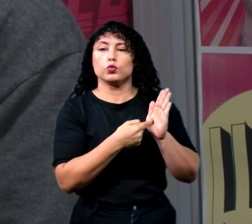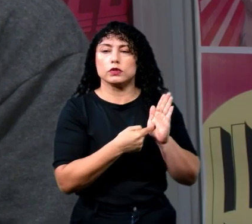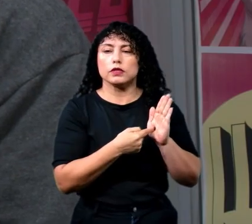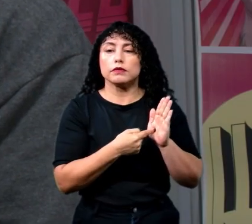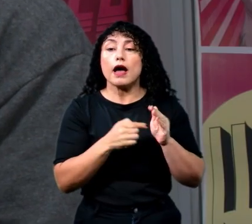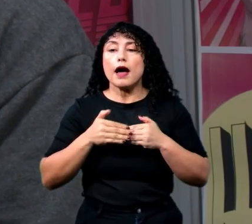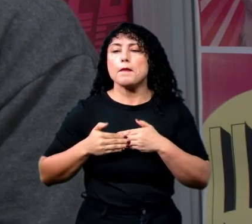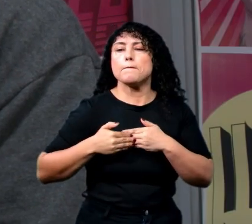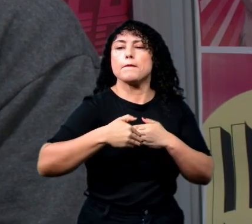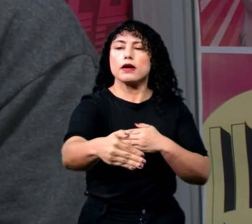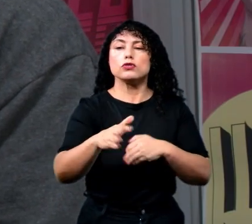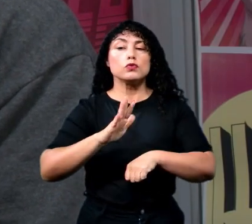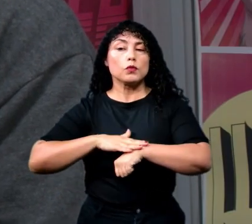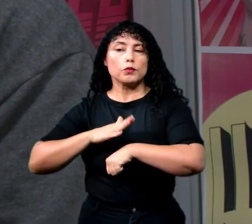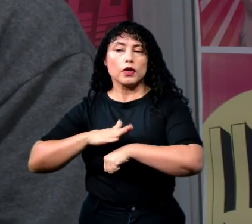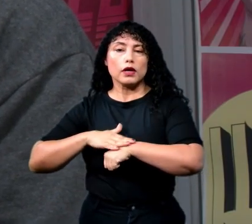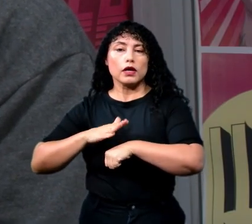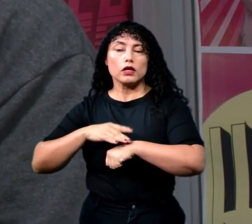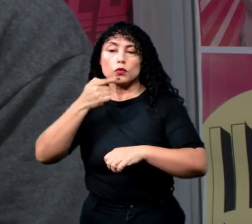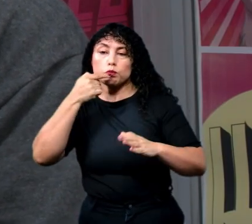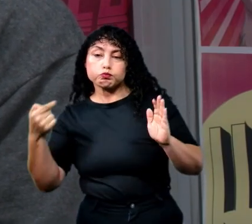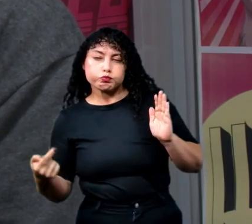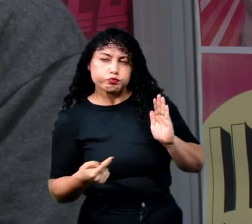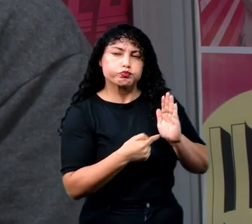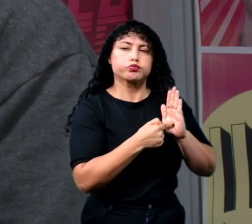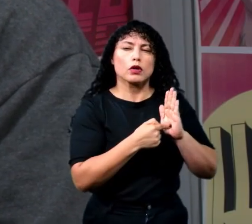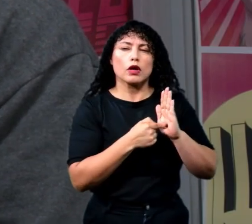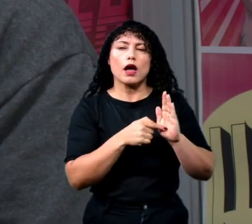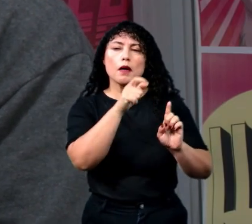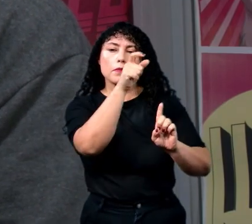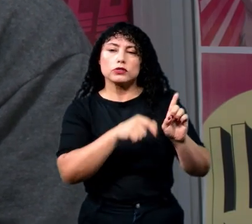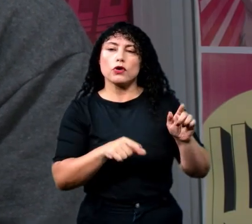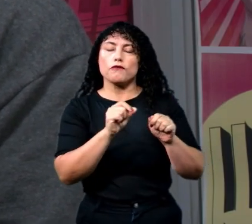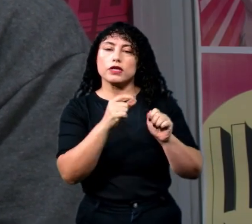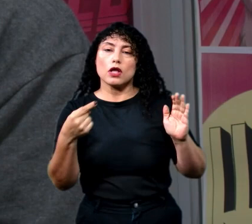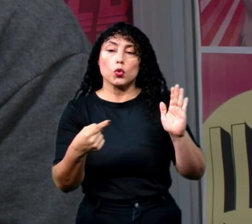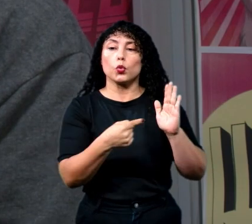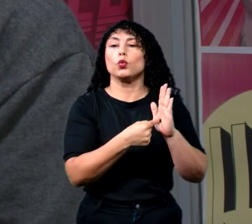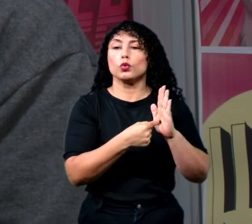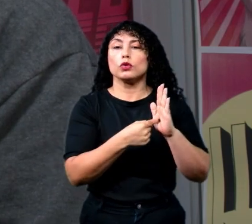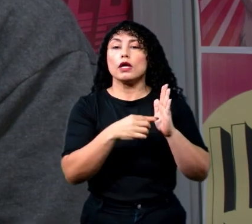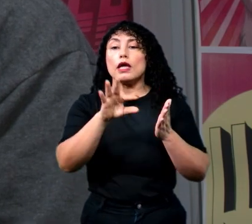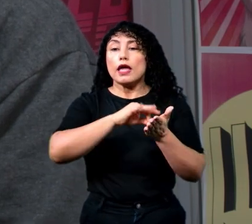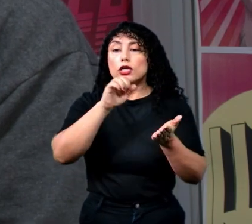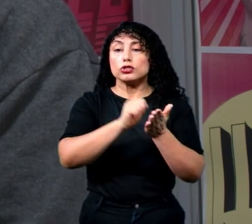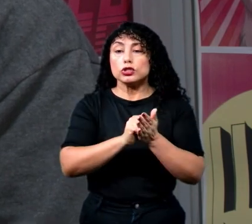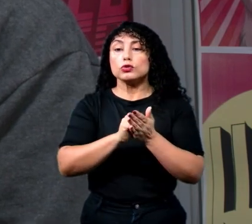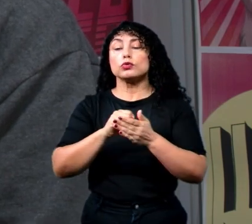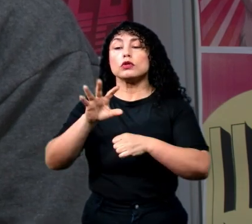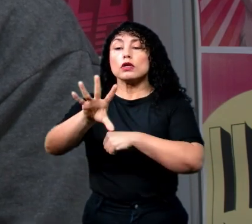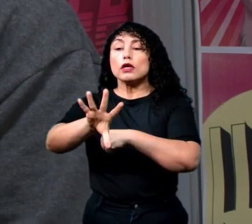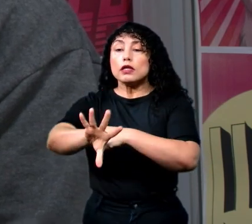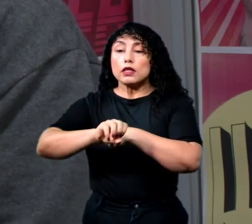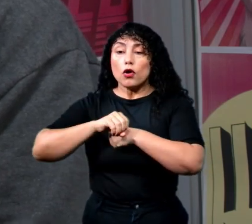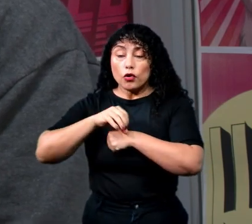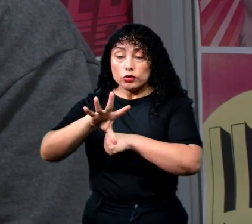a partir do momento que a pessoa que fez a denúncia fez o registro na ouvidoria, essa